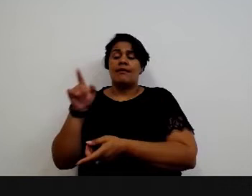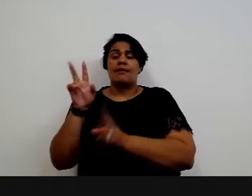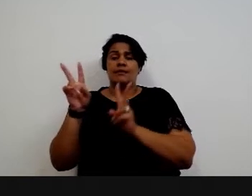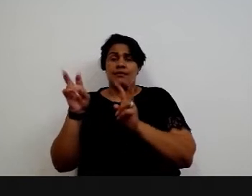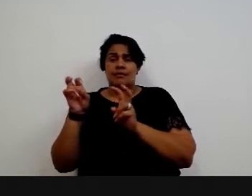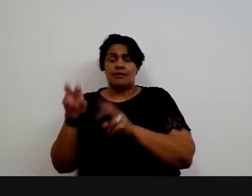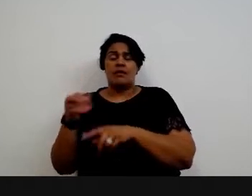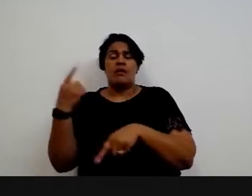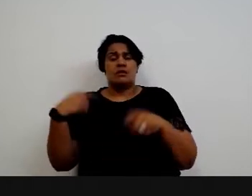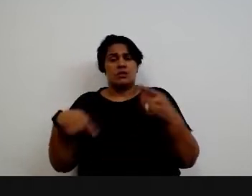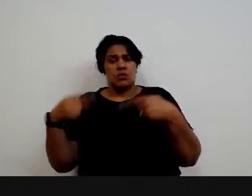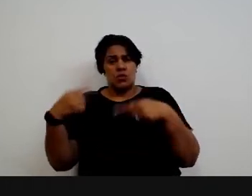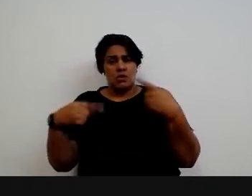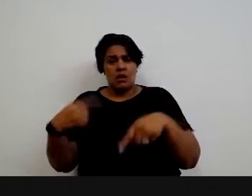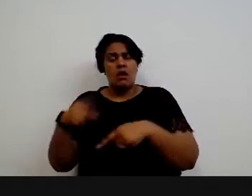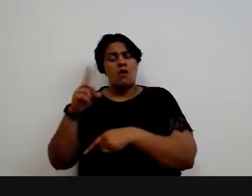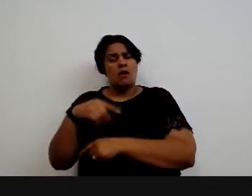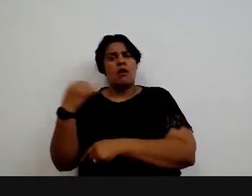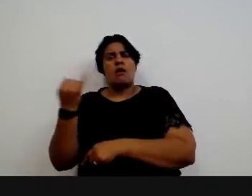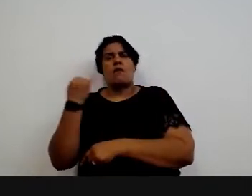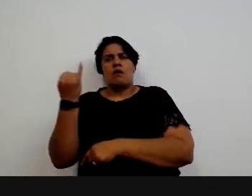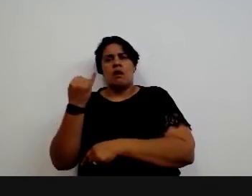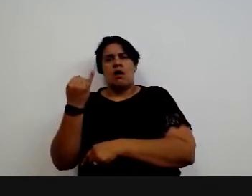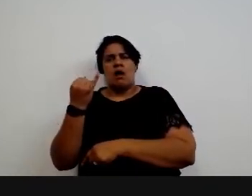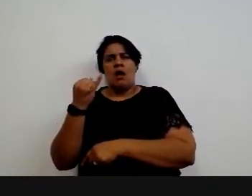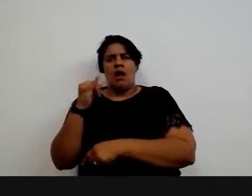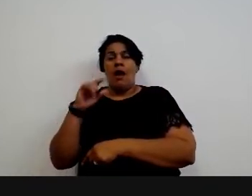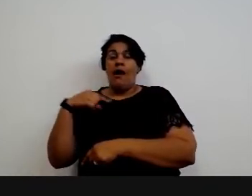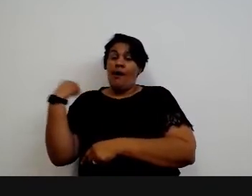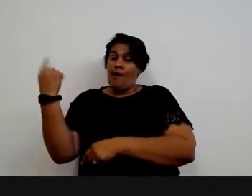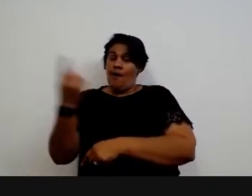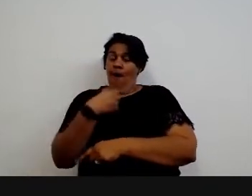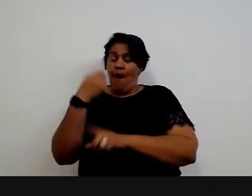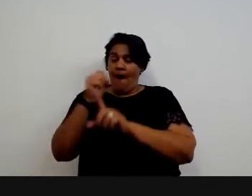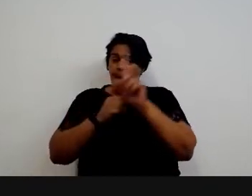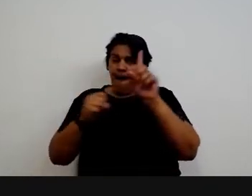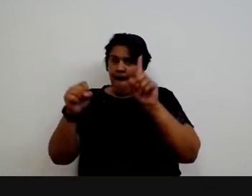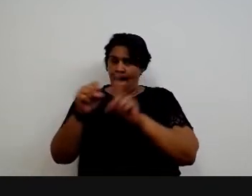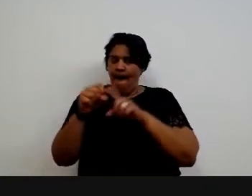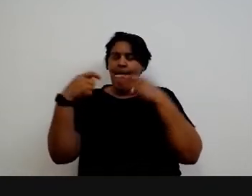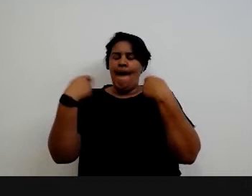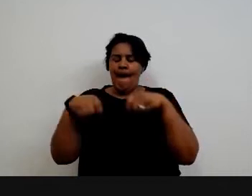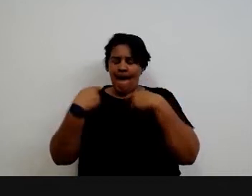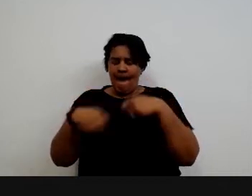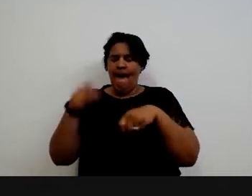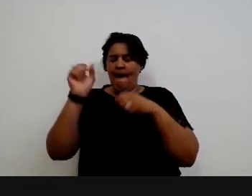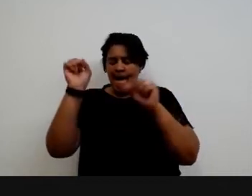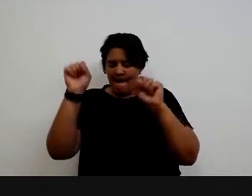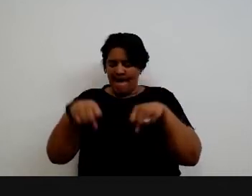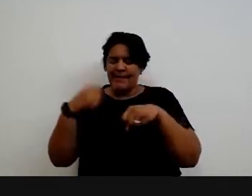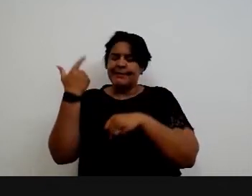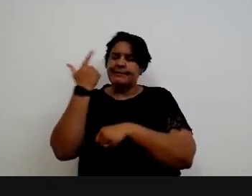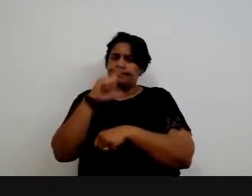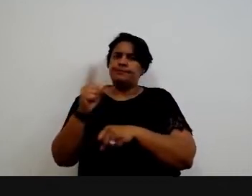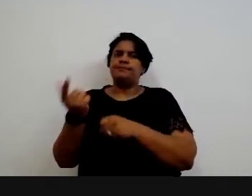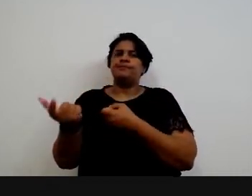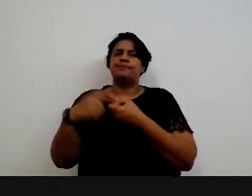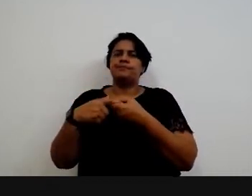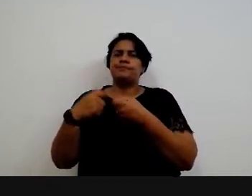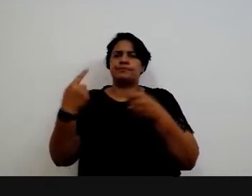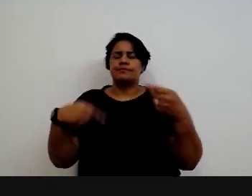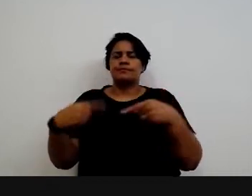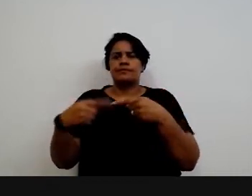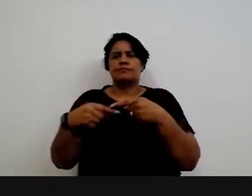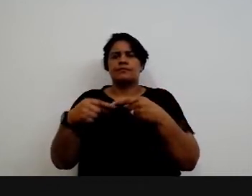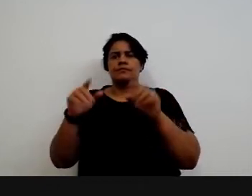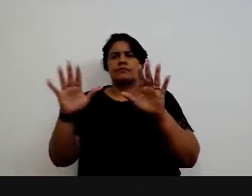E essa pauta, essa discussão, ela é importante para todos nós. E nós, como sociedade, precisamos resgatar isso. Precisamos resgatar a política.